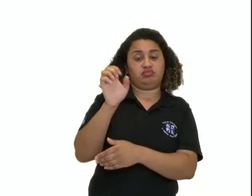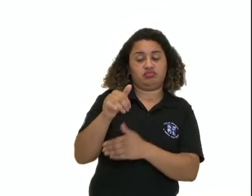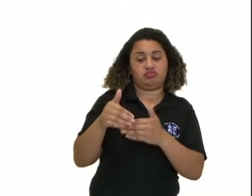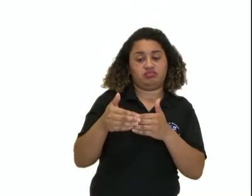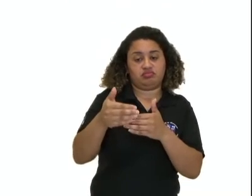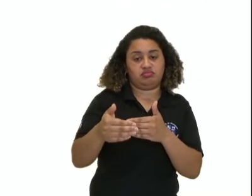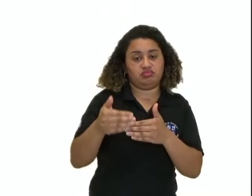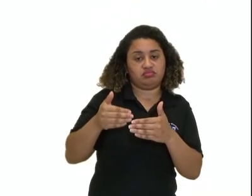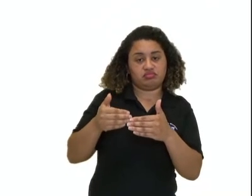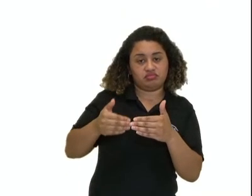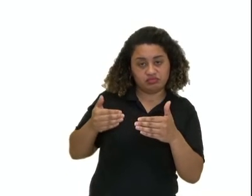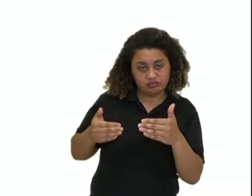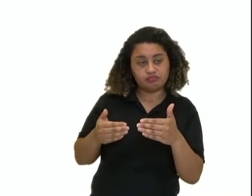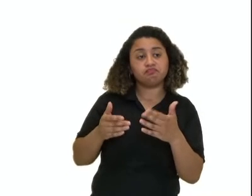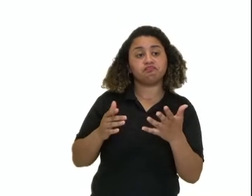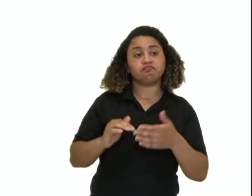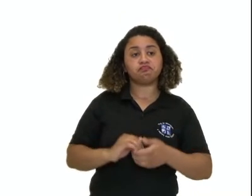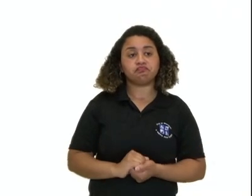quinta hora, 8.